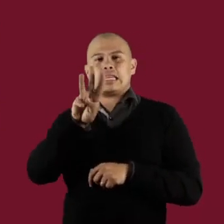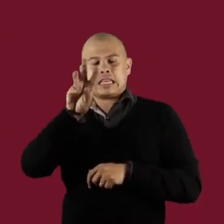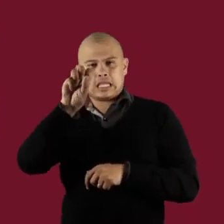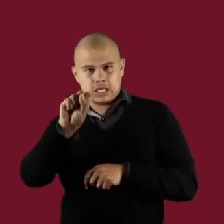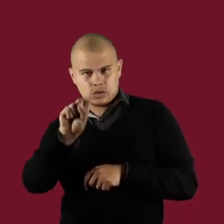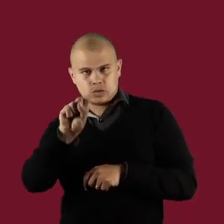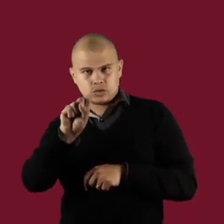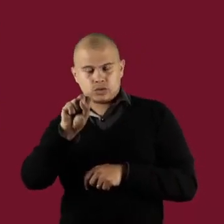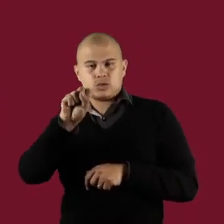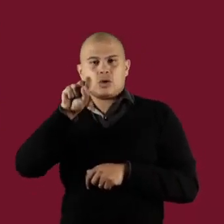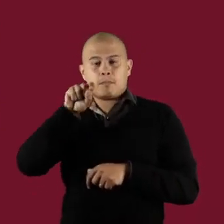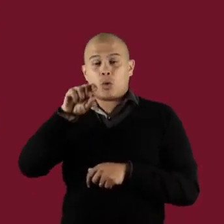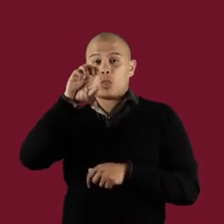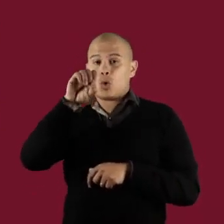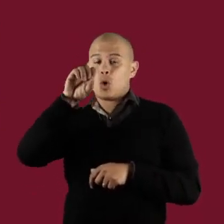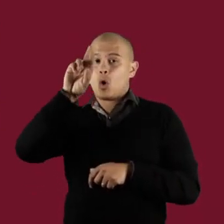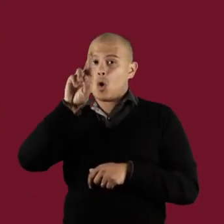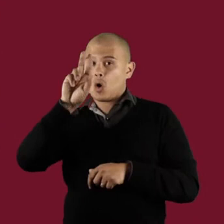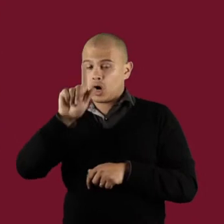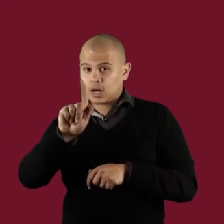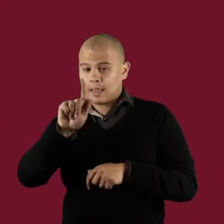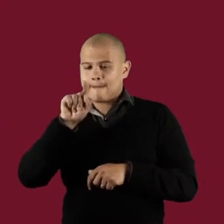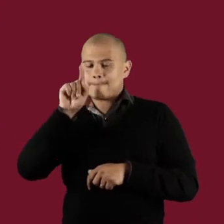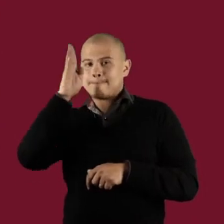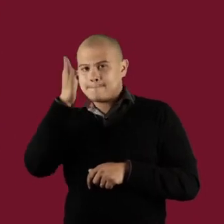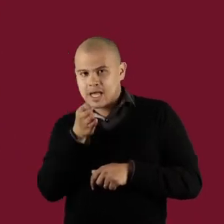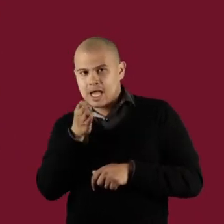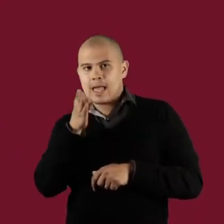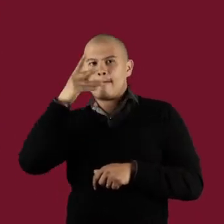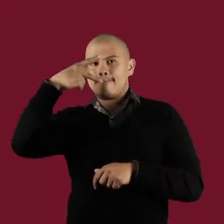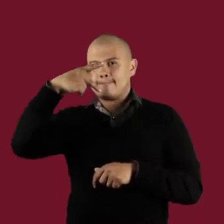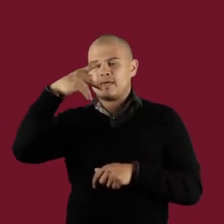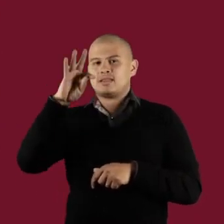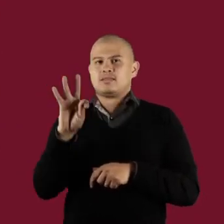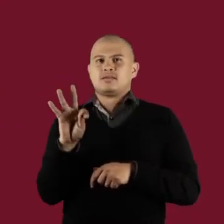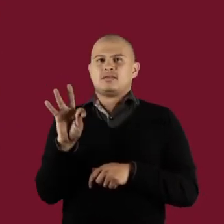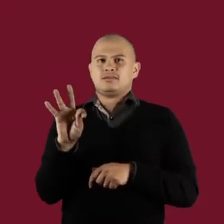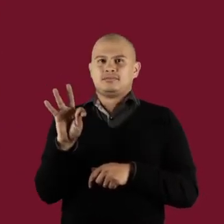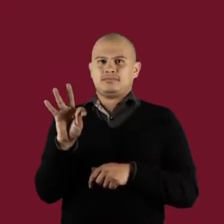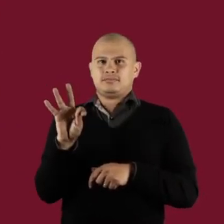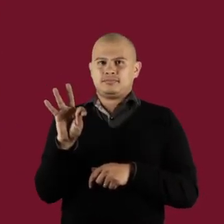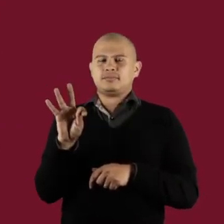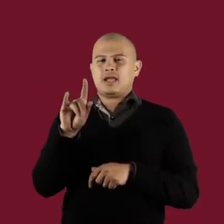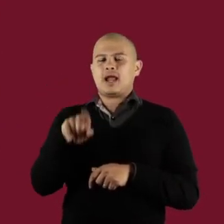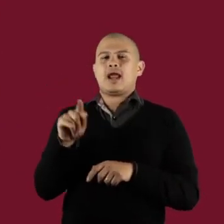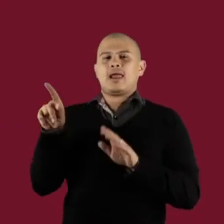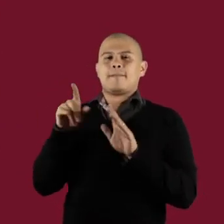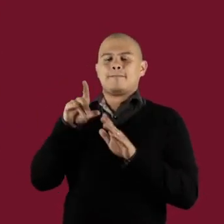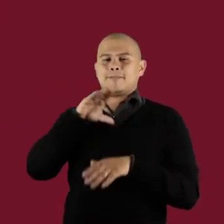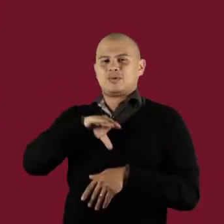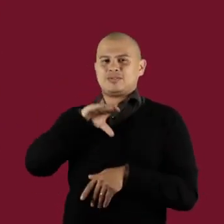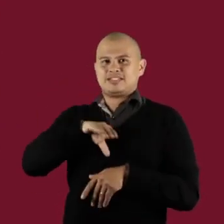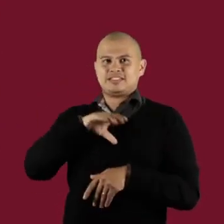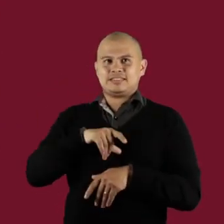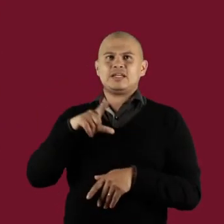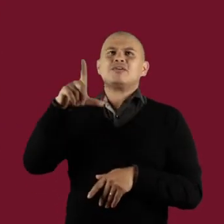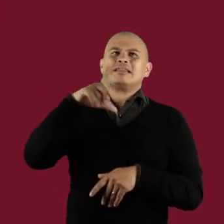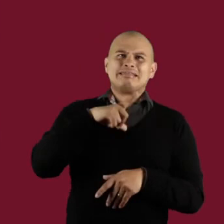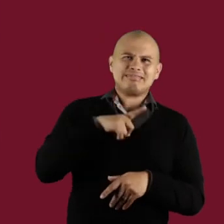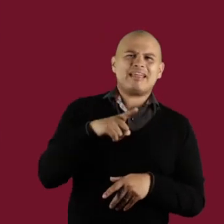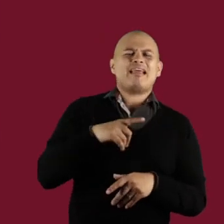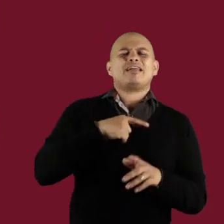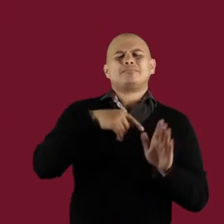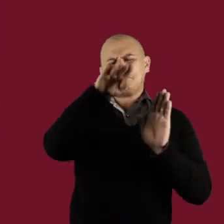unnews.org/pt. Perfeito. Obrigado. PT para português. Então tem ali várias secções, tem especiais que nós